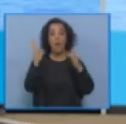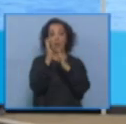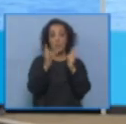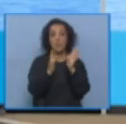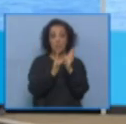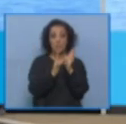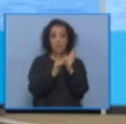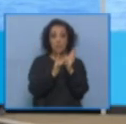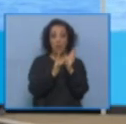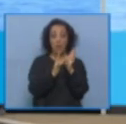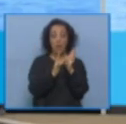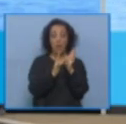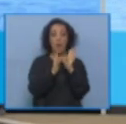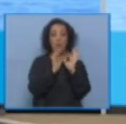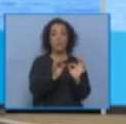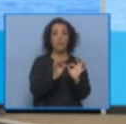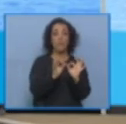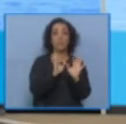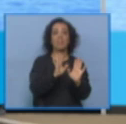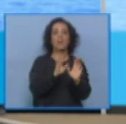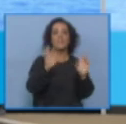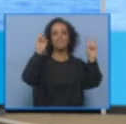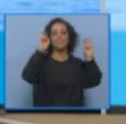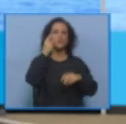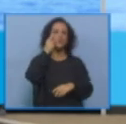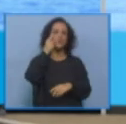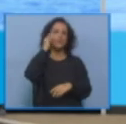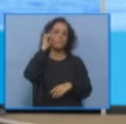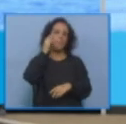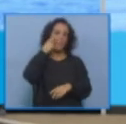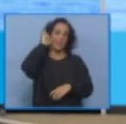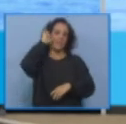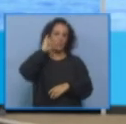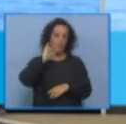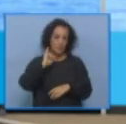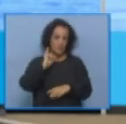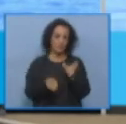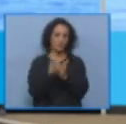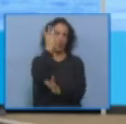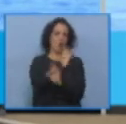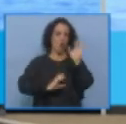partilhada pelo que nós chamamos os pais da Europa. E, portanto, há uma série de de